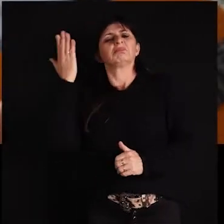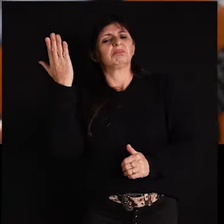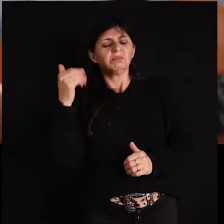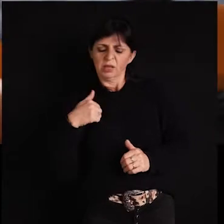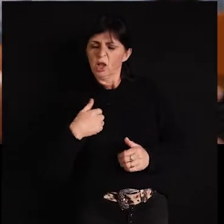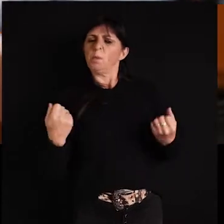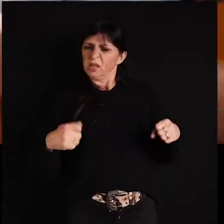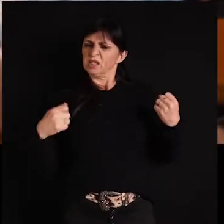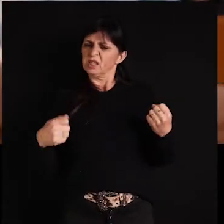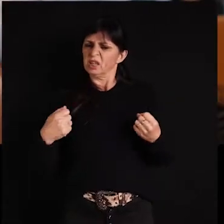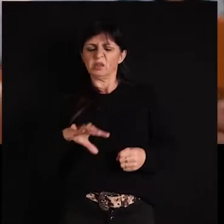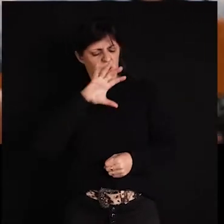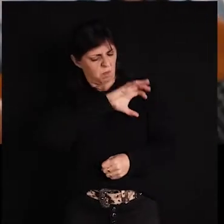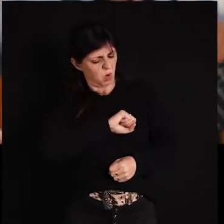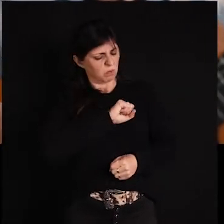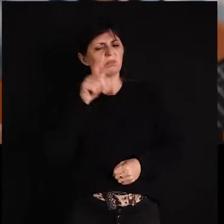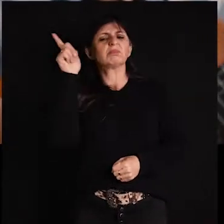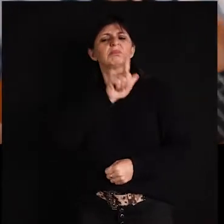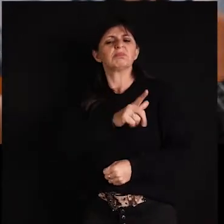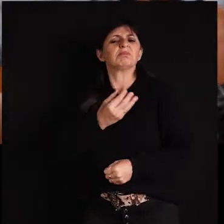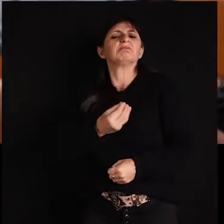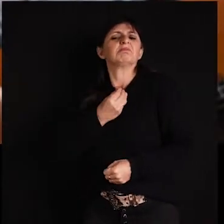entender que eu preciso desse amor pra